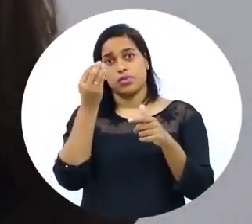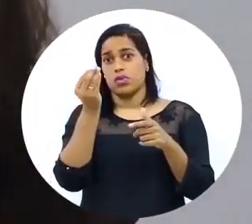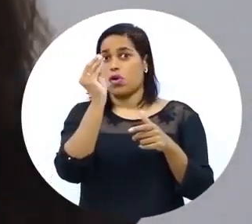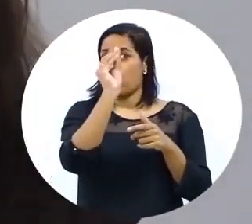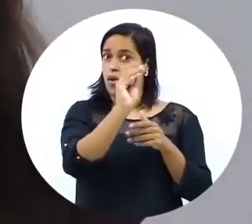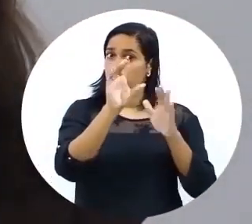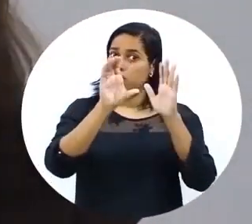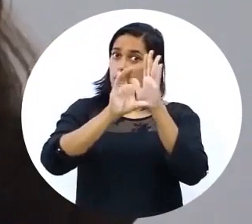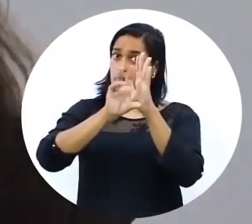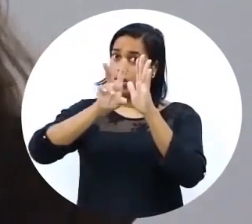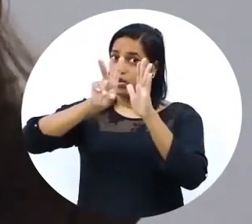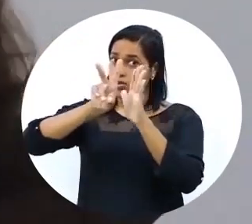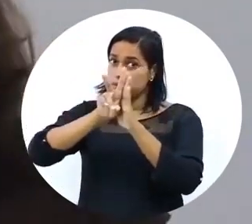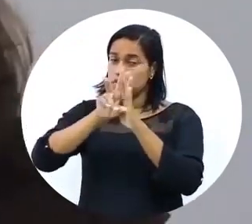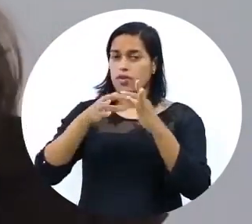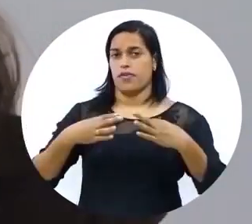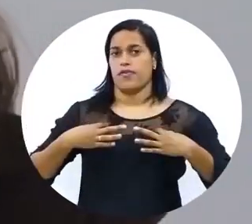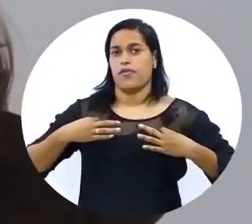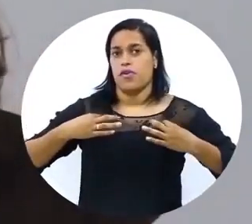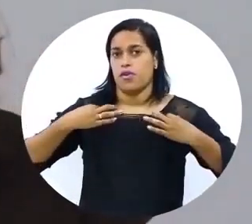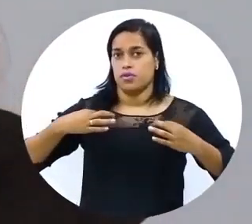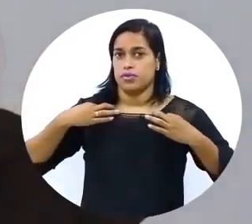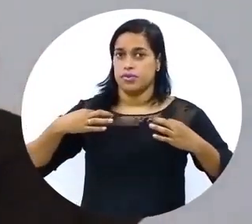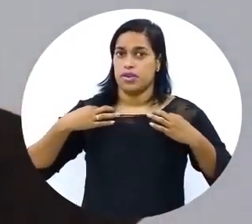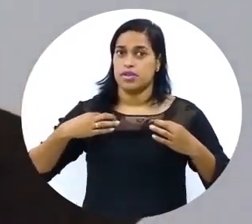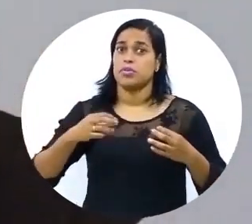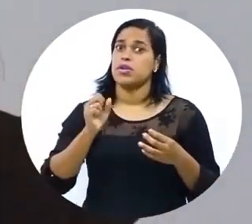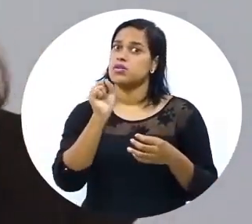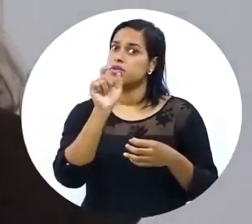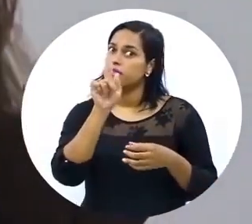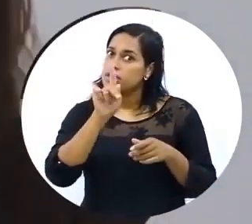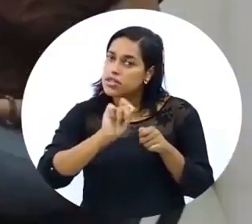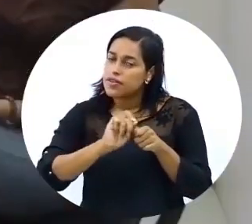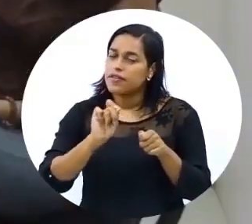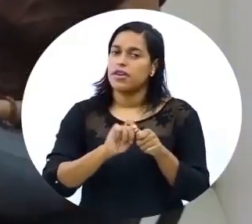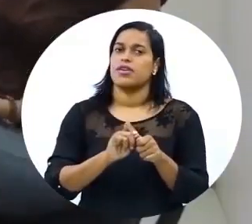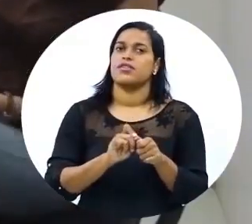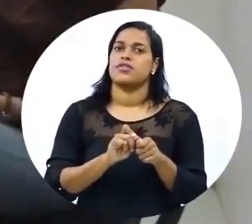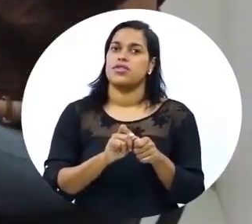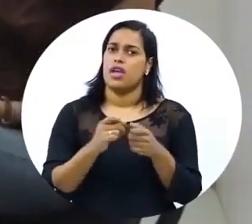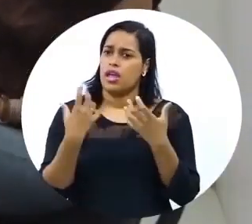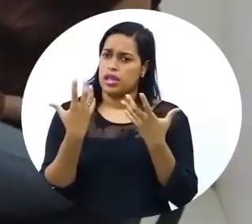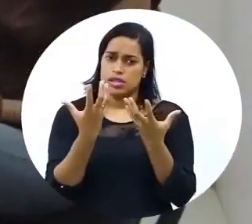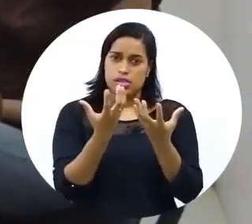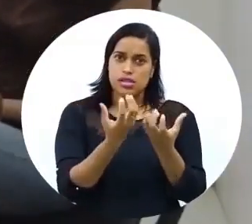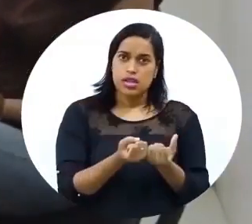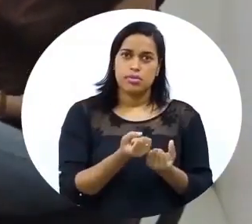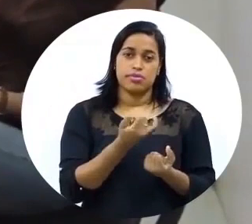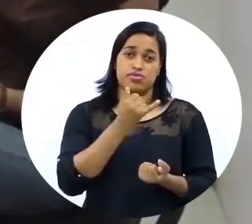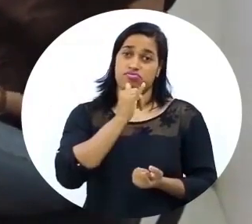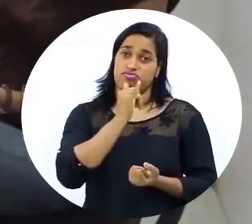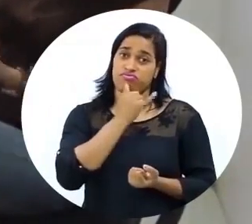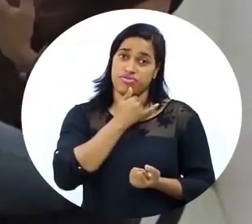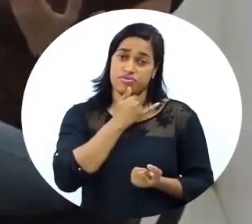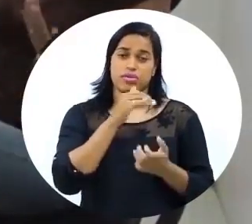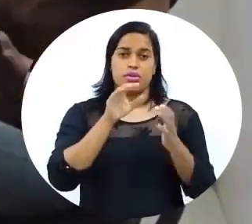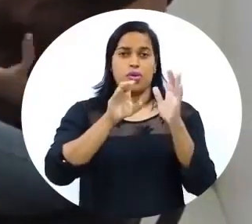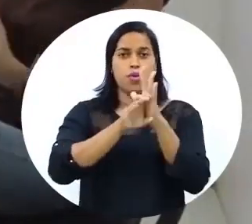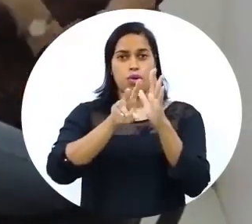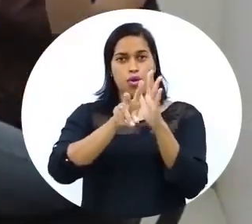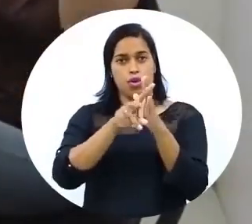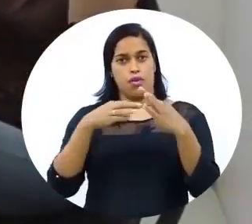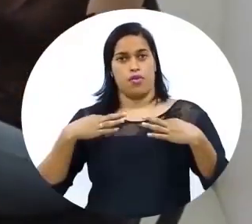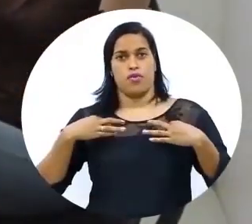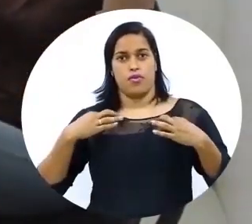no currículo voluntariado que realmente você fez. A gente tem recebido, infelizmente, currículos que tem lá,